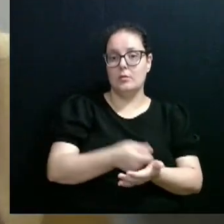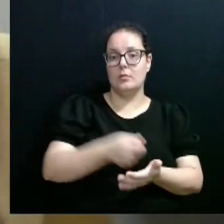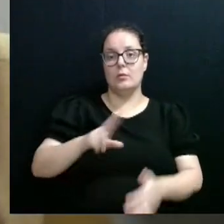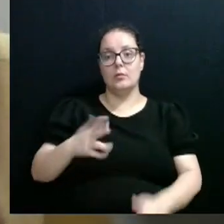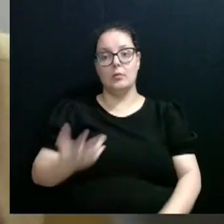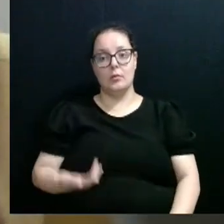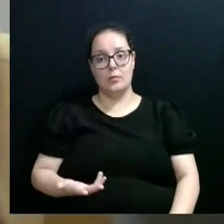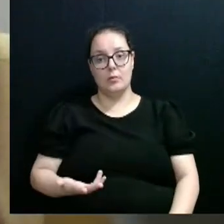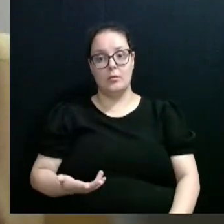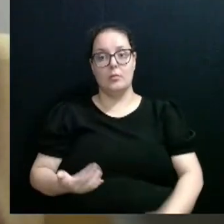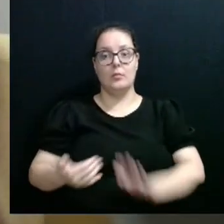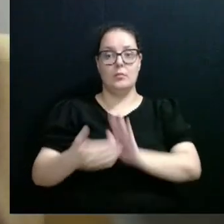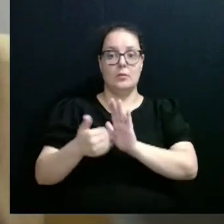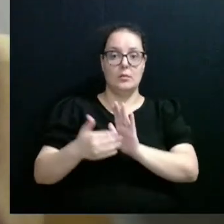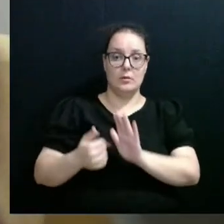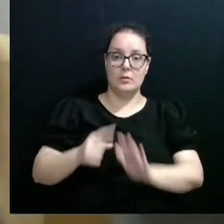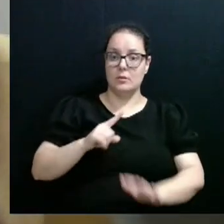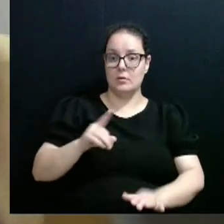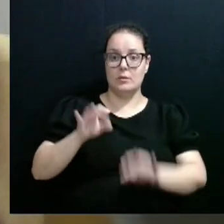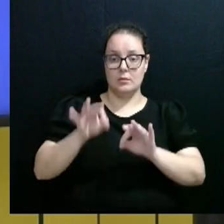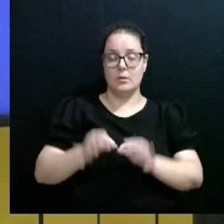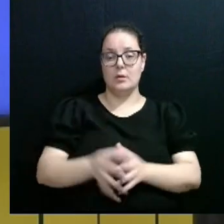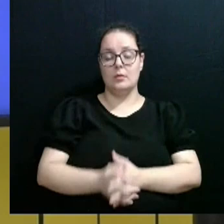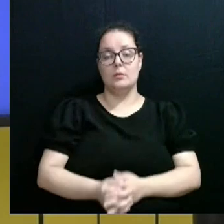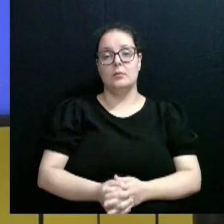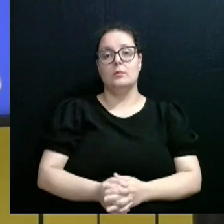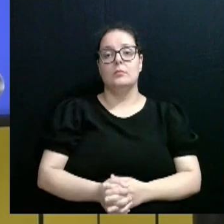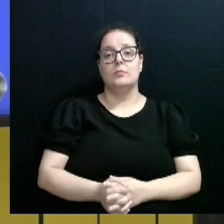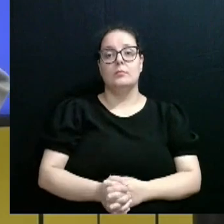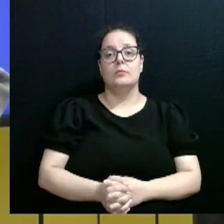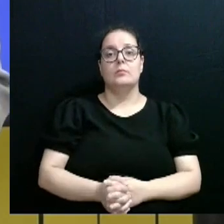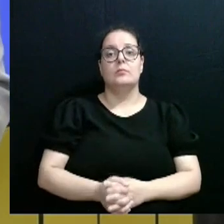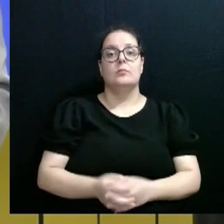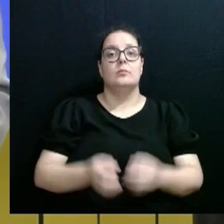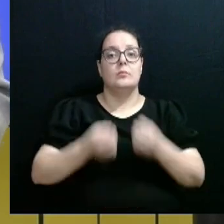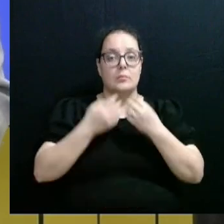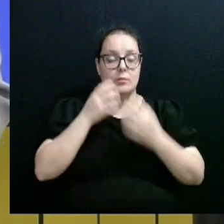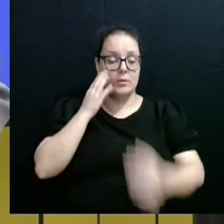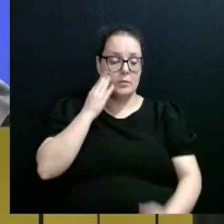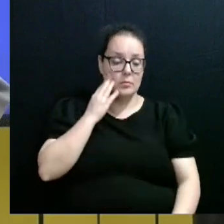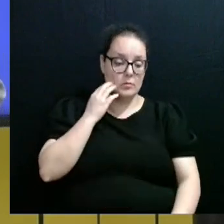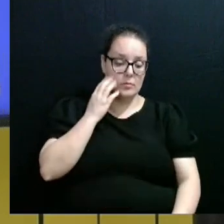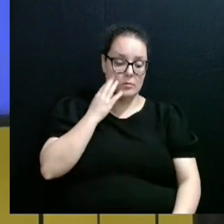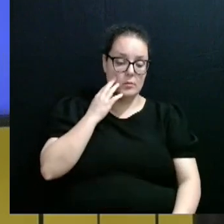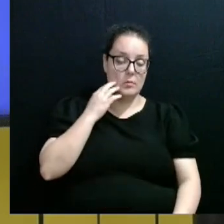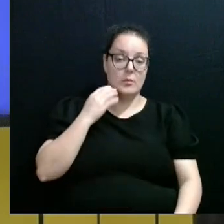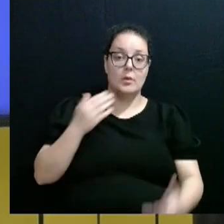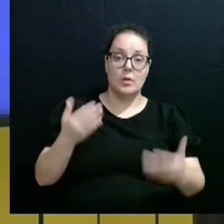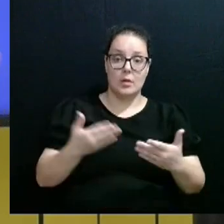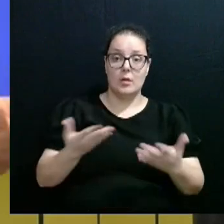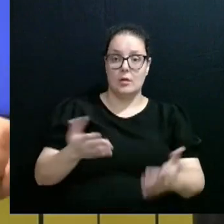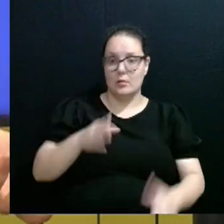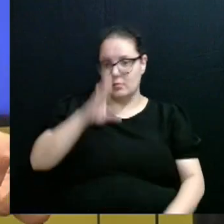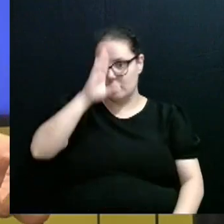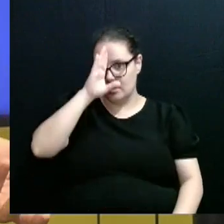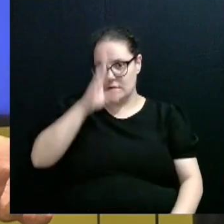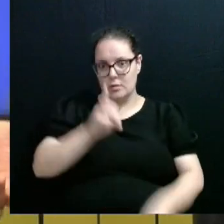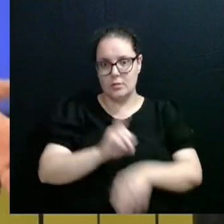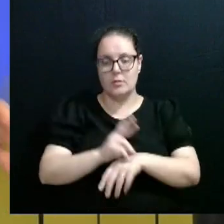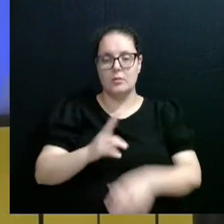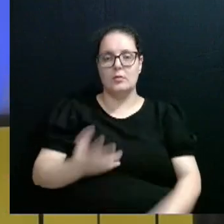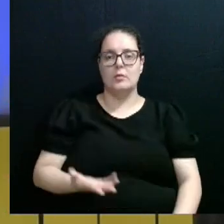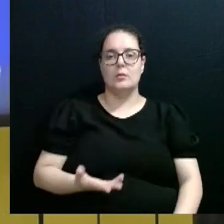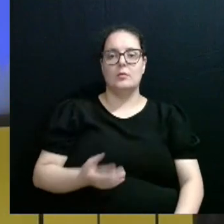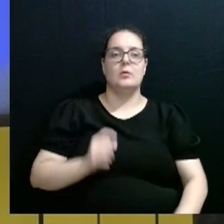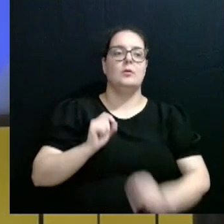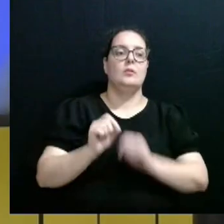descontados indevidamente. Muito bem. Agora, falando de forma bem direta, doutora, o que a empresa